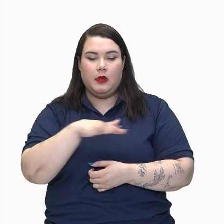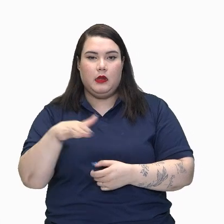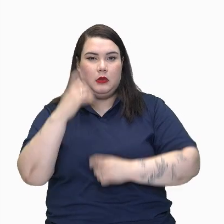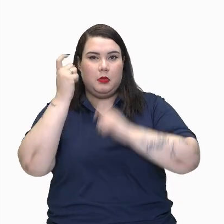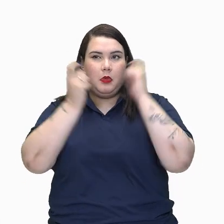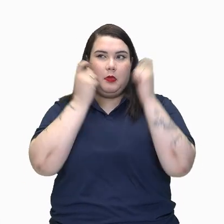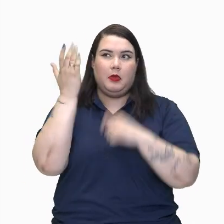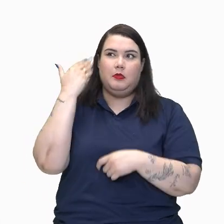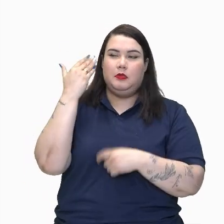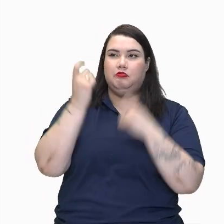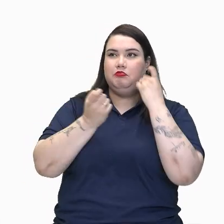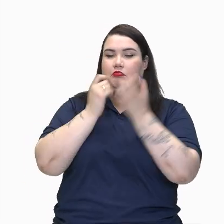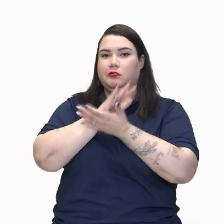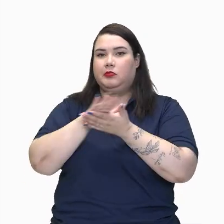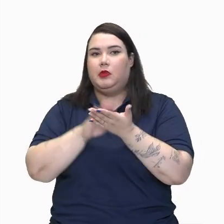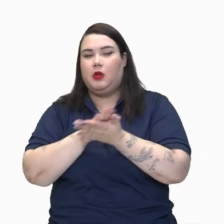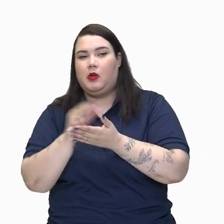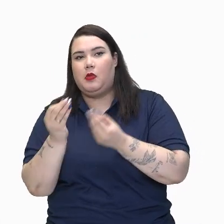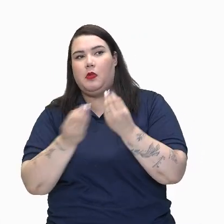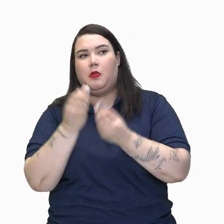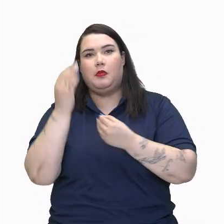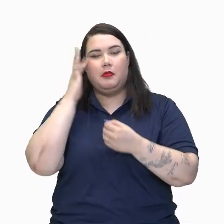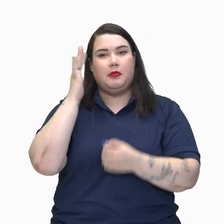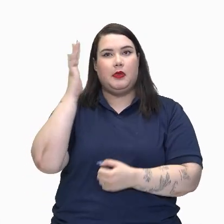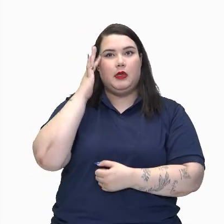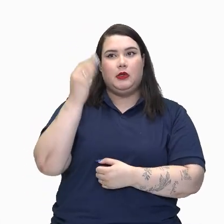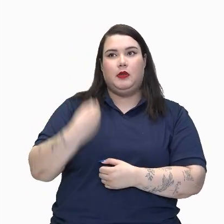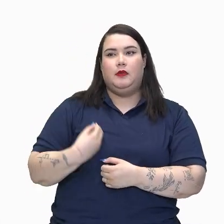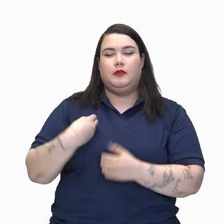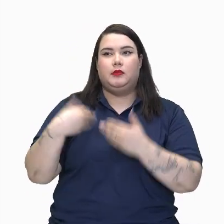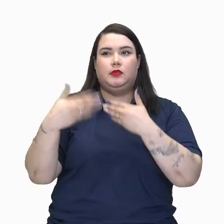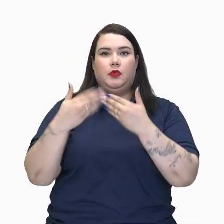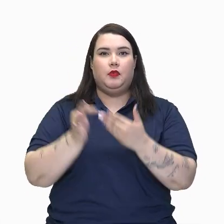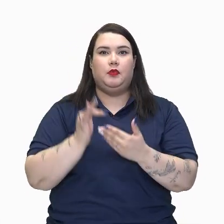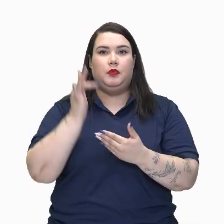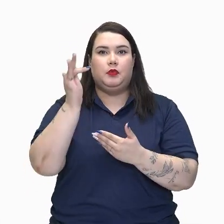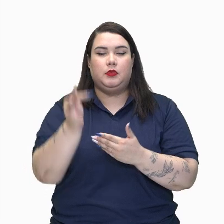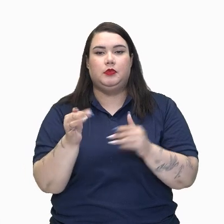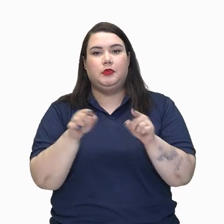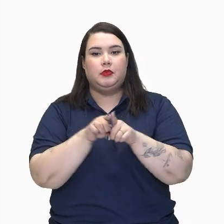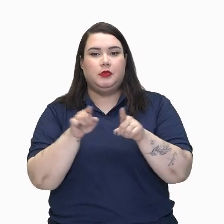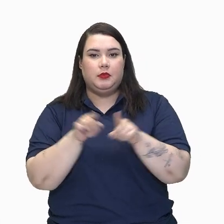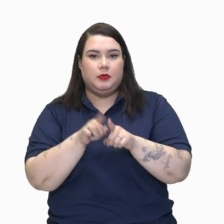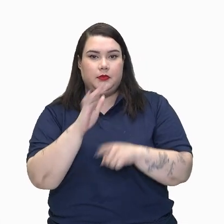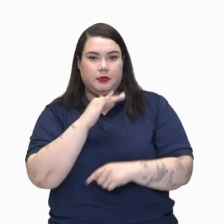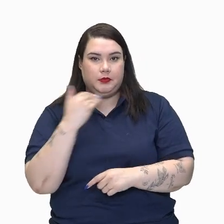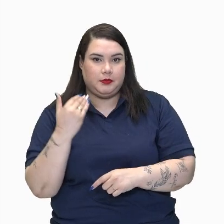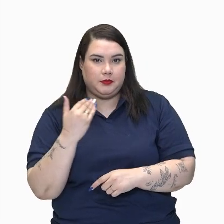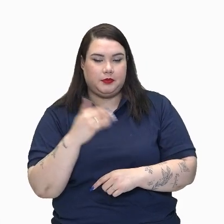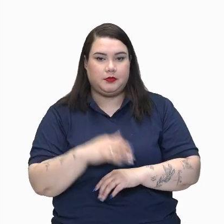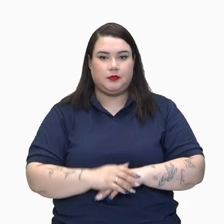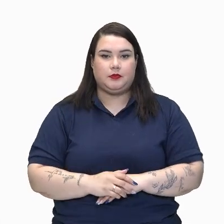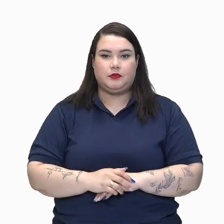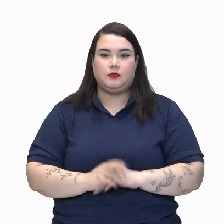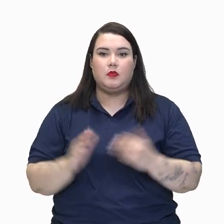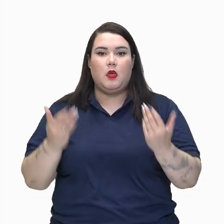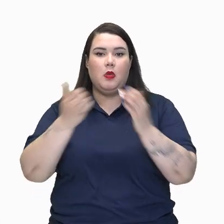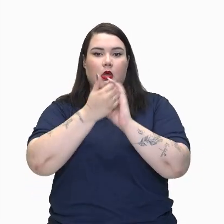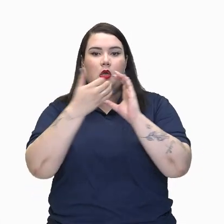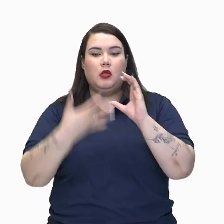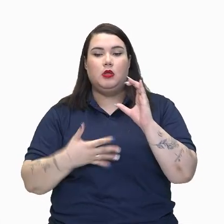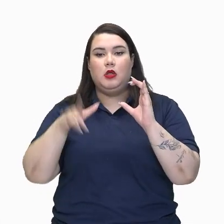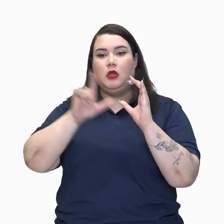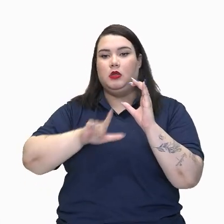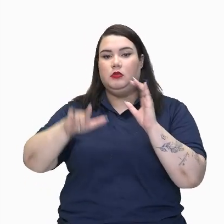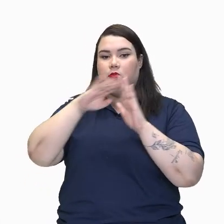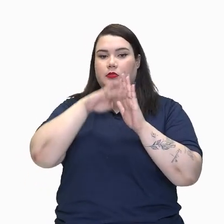despreocupado, em que não precisava pensar na sua vida e, obviamente, na sua morte. Entre as características literárias